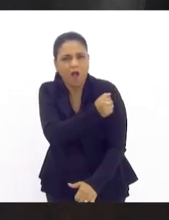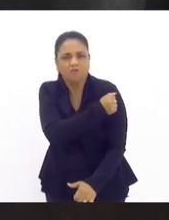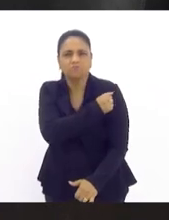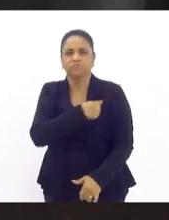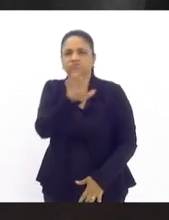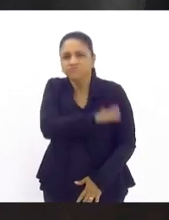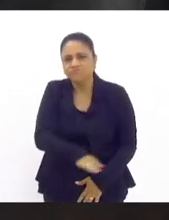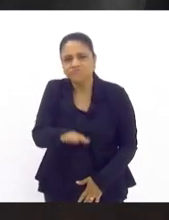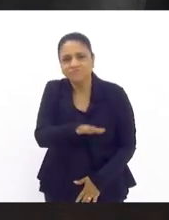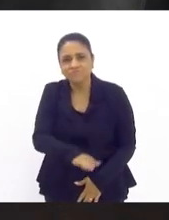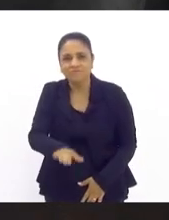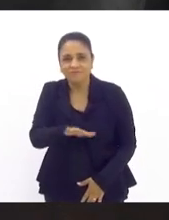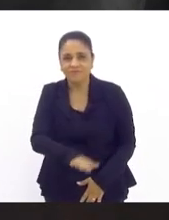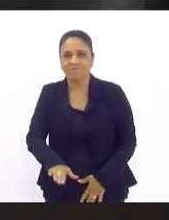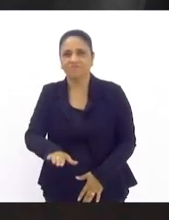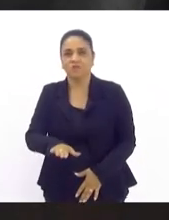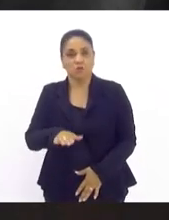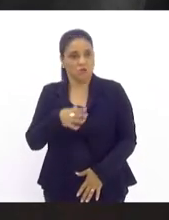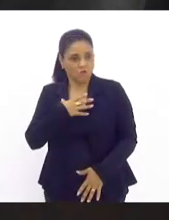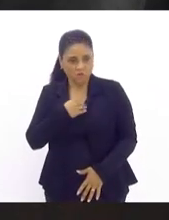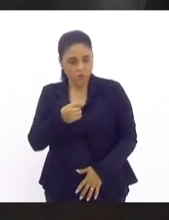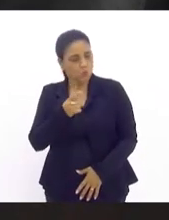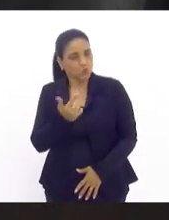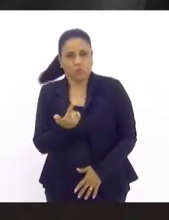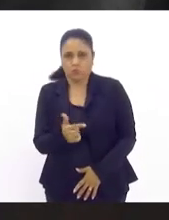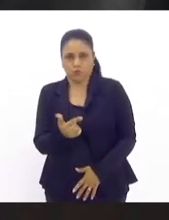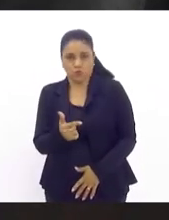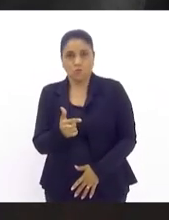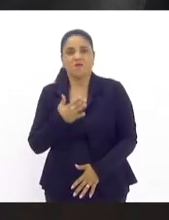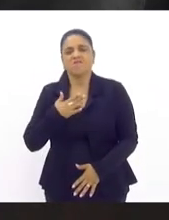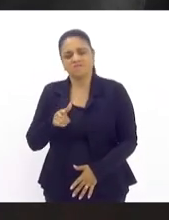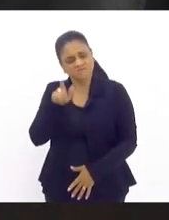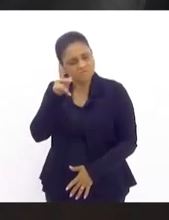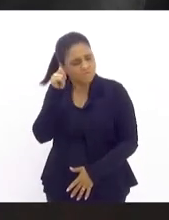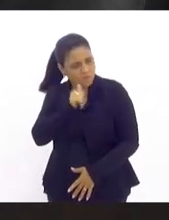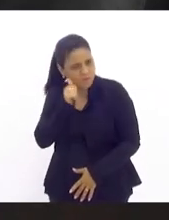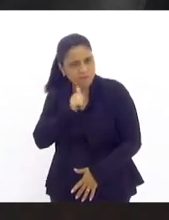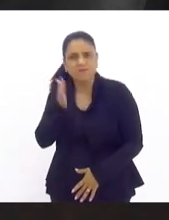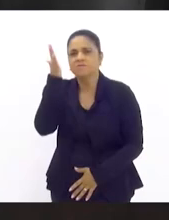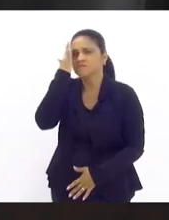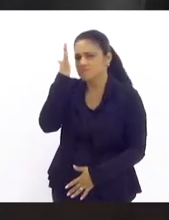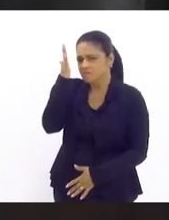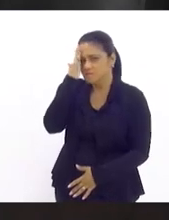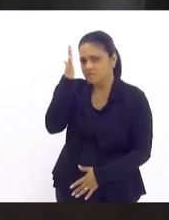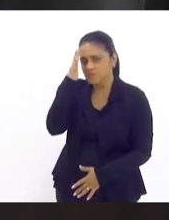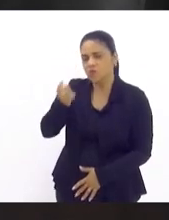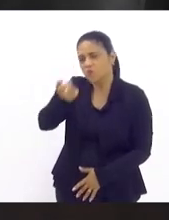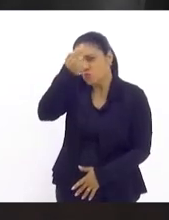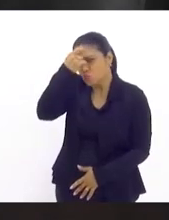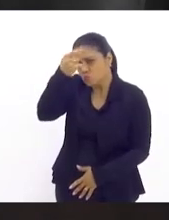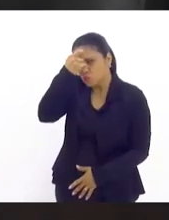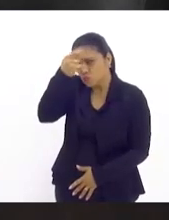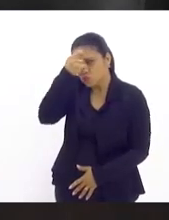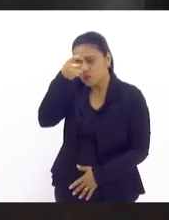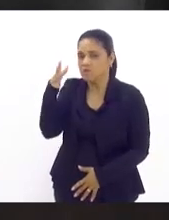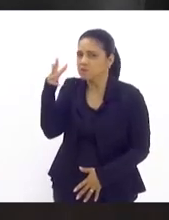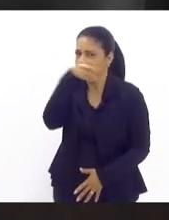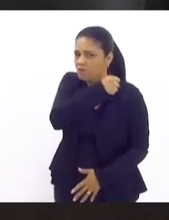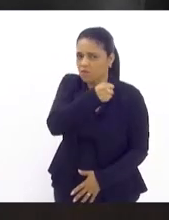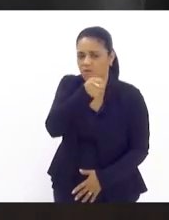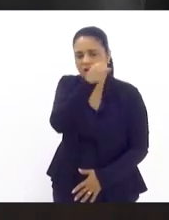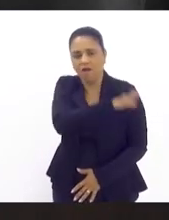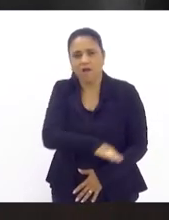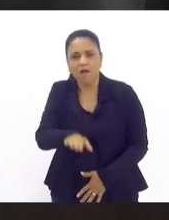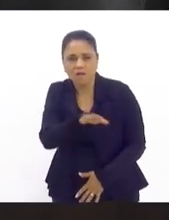crianças, que não eram seus filhos, mas que ela sabia e tinha consciência de que precisava salvar aquelas